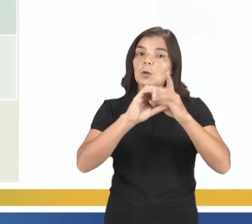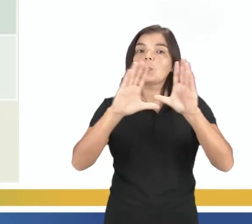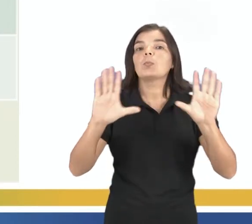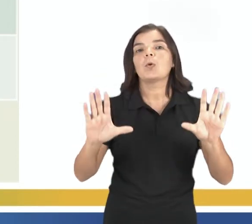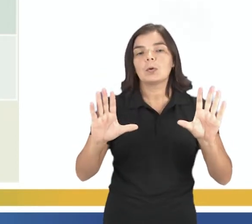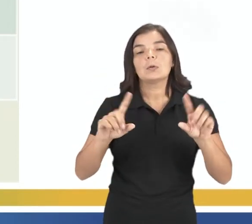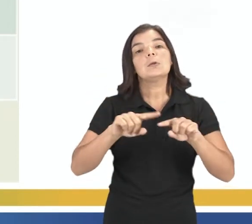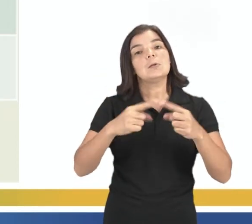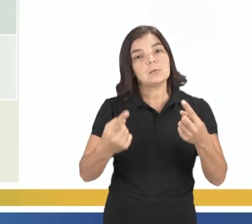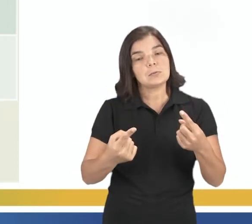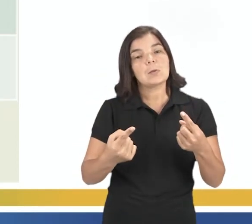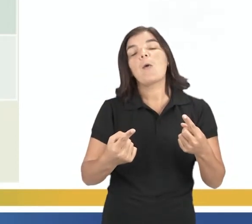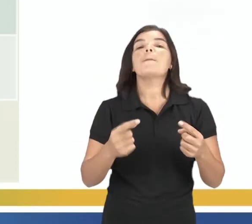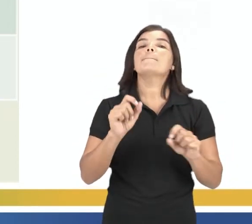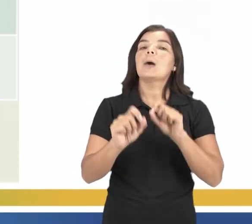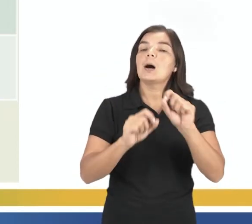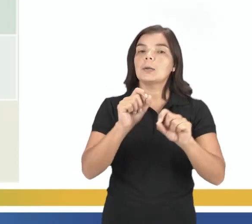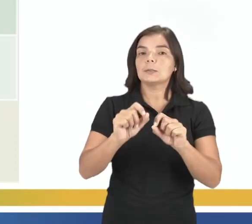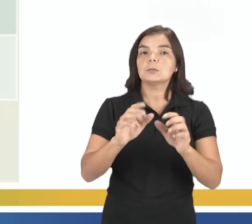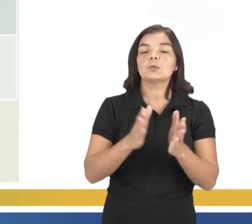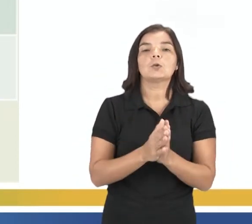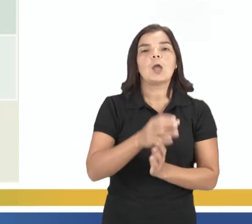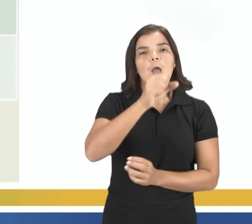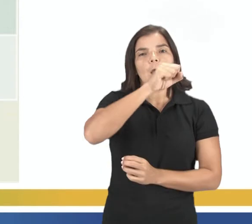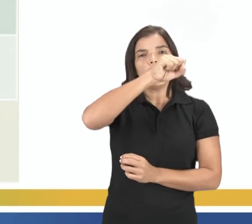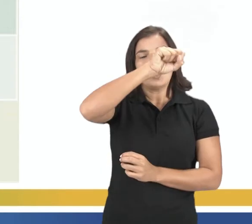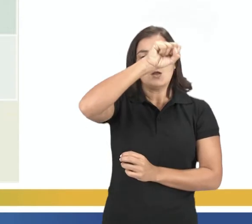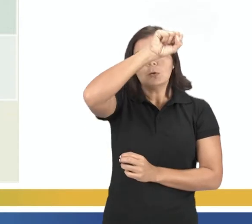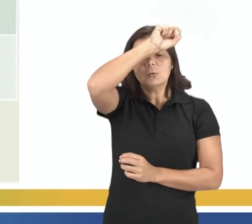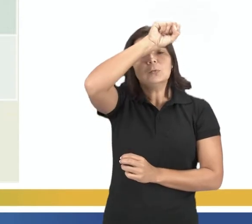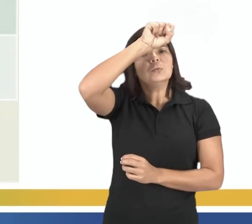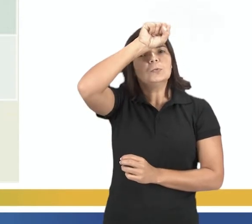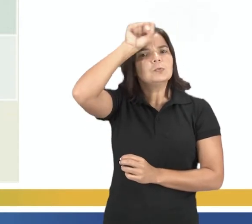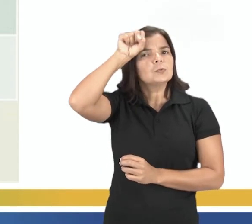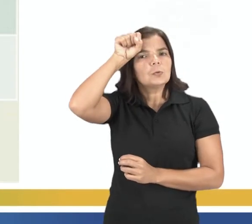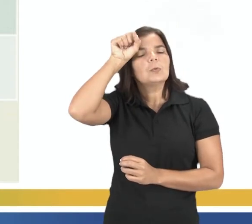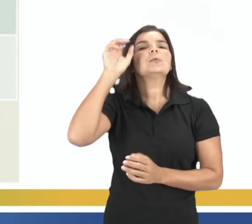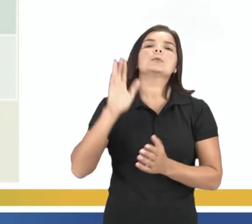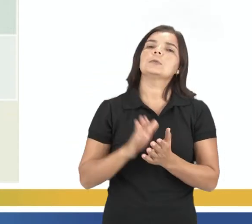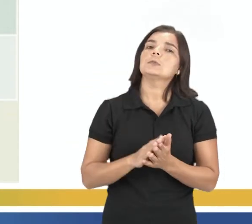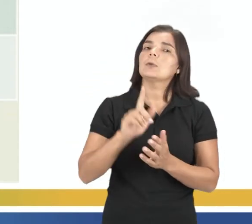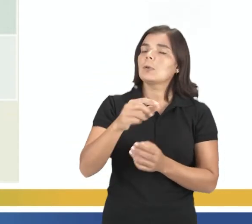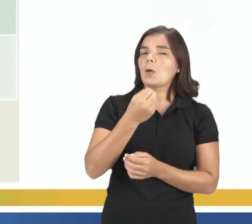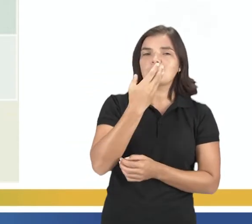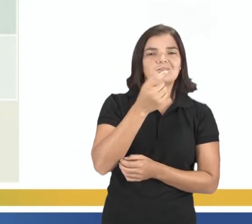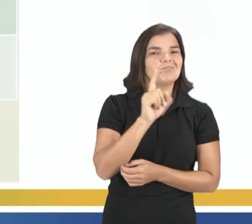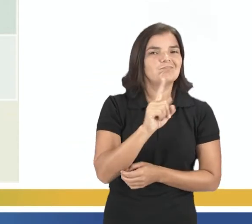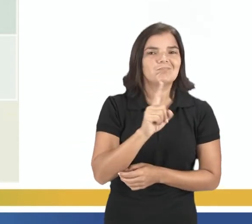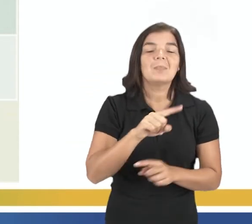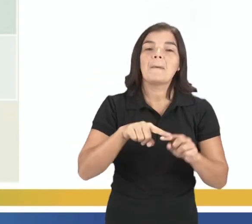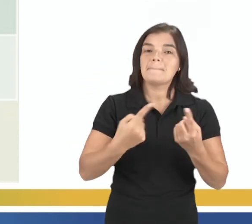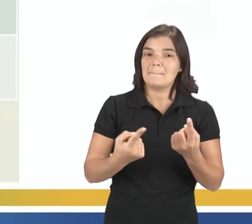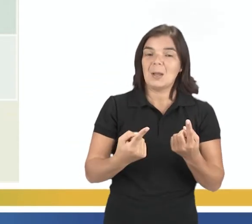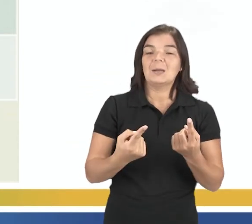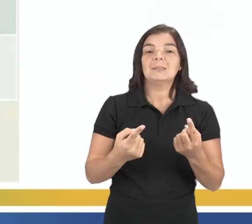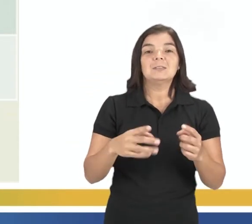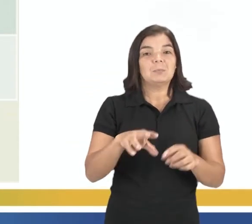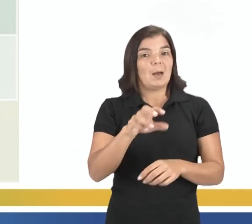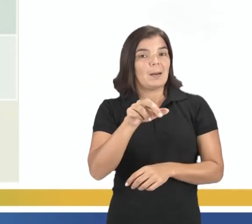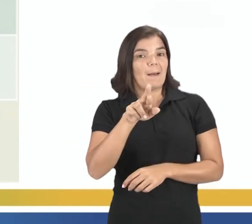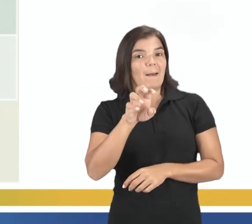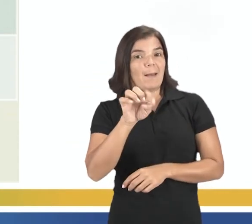Então, para Sócrates, Platão e Aristóteles, a democracia não é uma coisa boa porque ela abre espaço para a retórica.